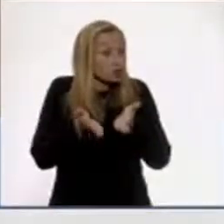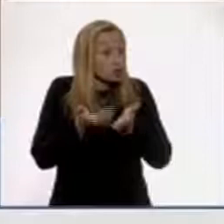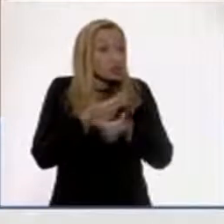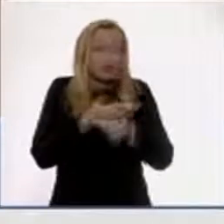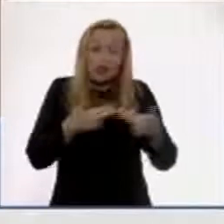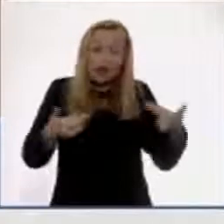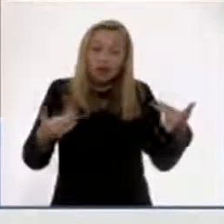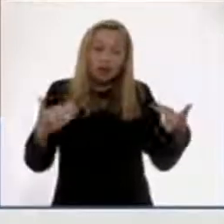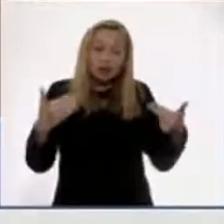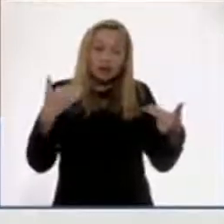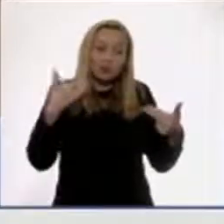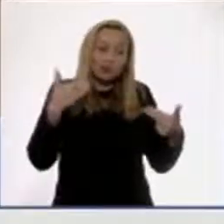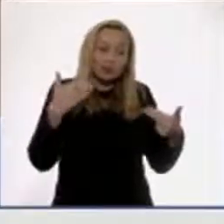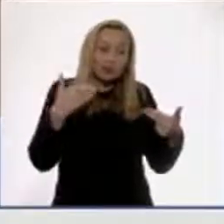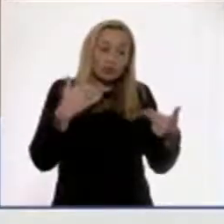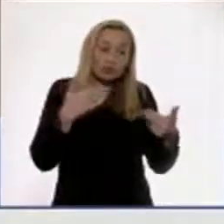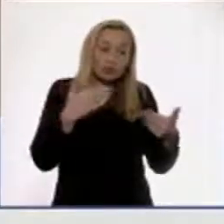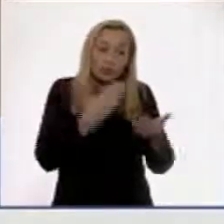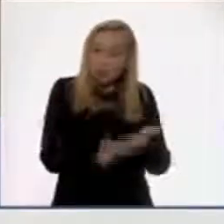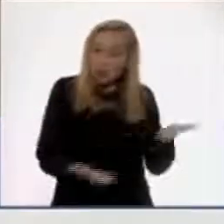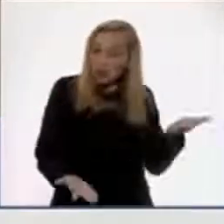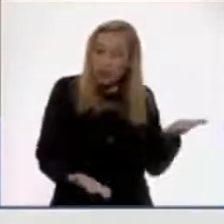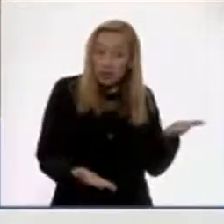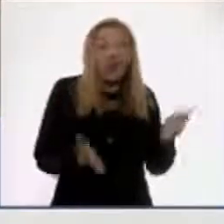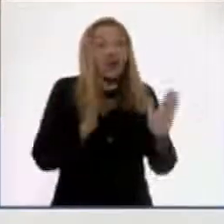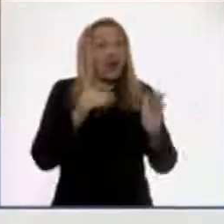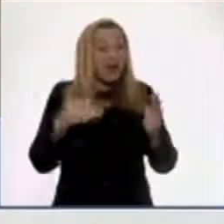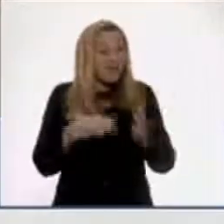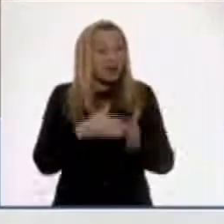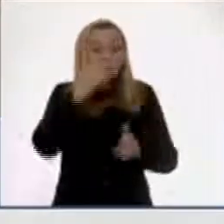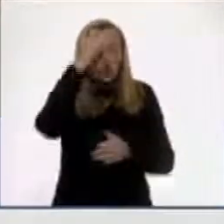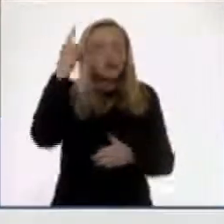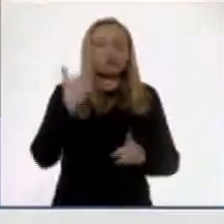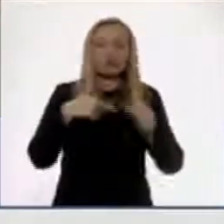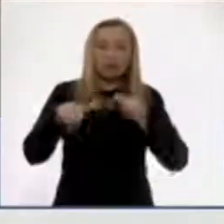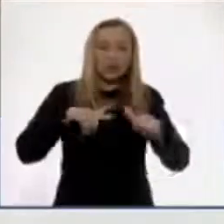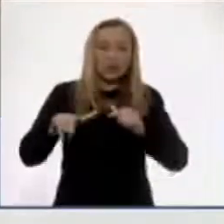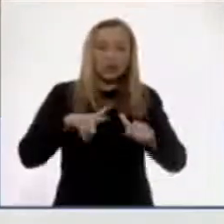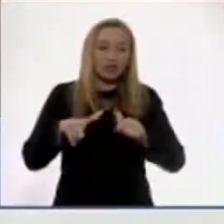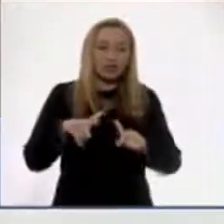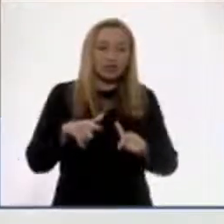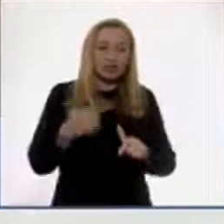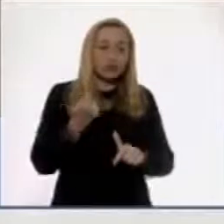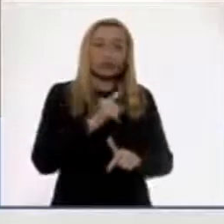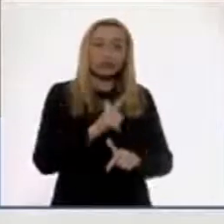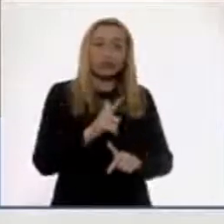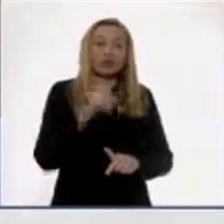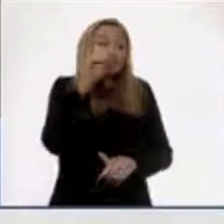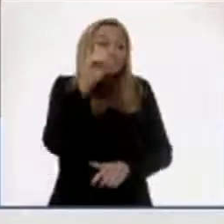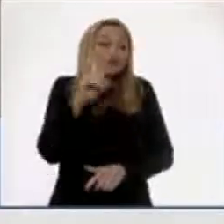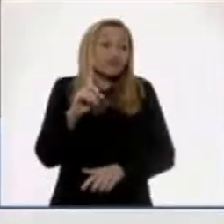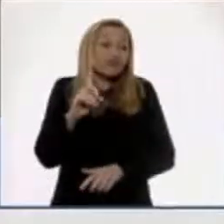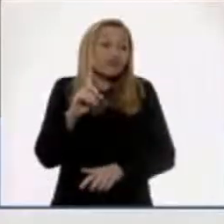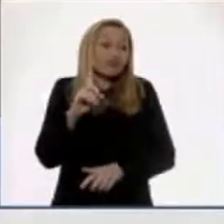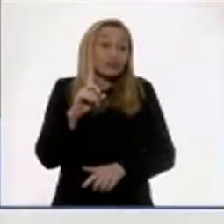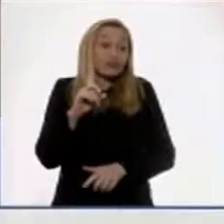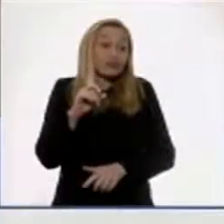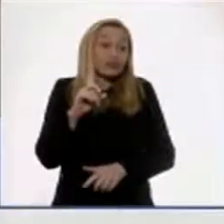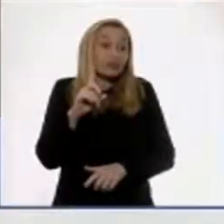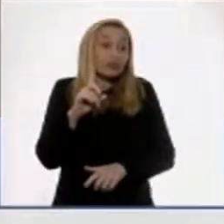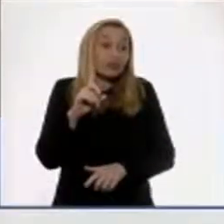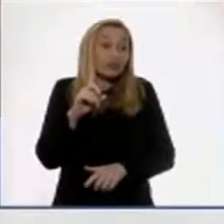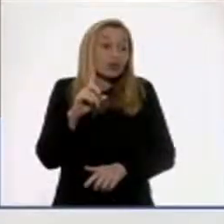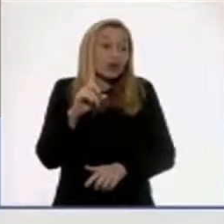deles quebrados. Certo, então o trabalhador, e eu concluo falando isso, não vai ter sequer a garantia de que vai